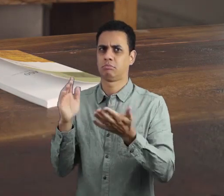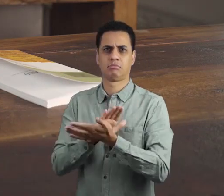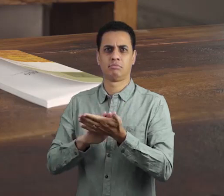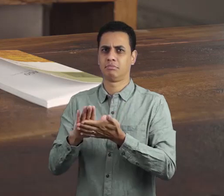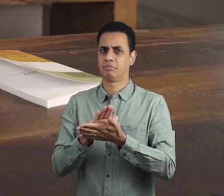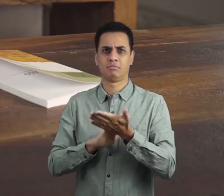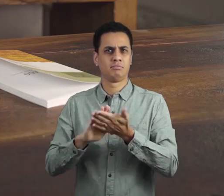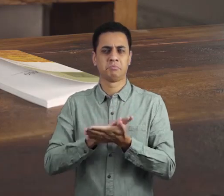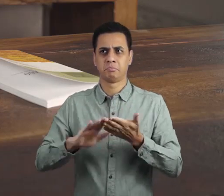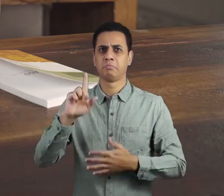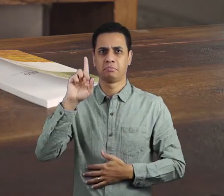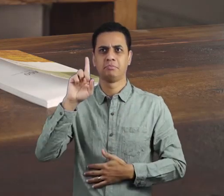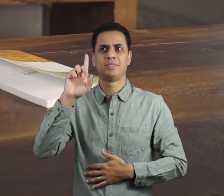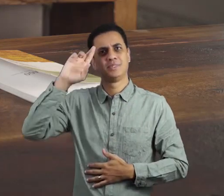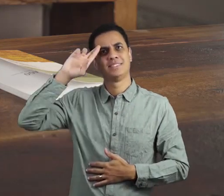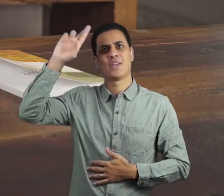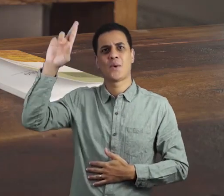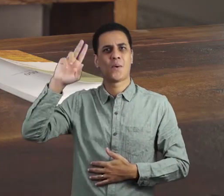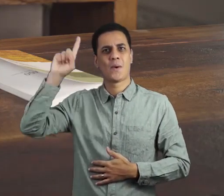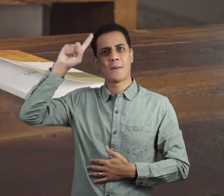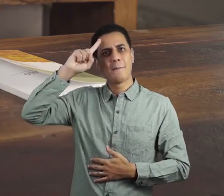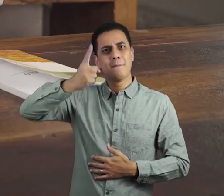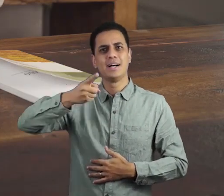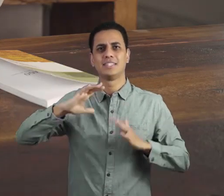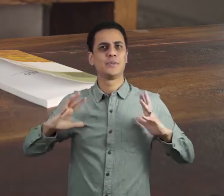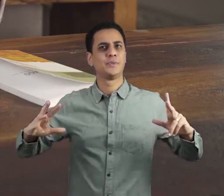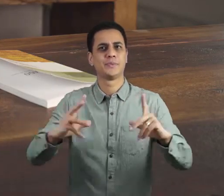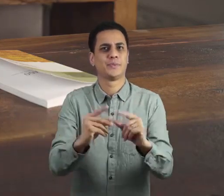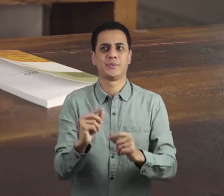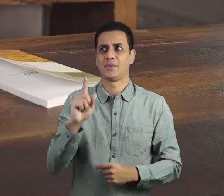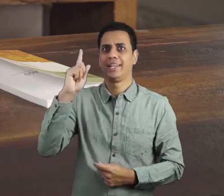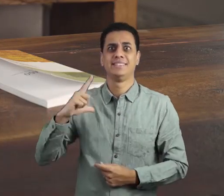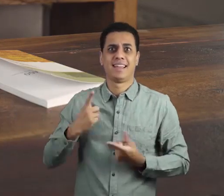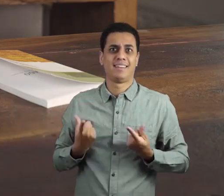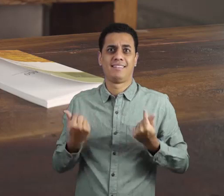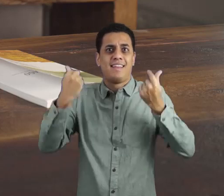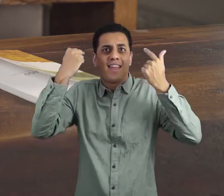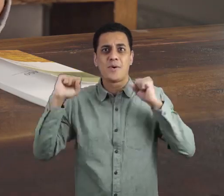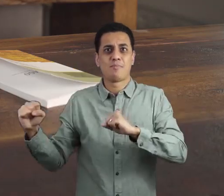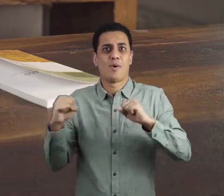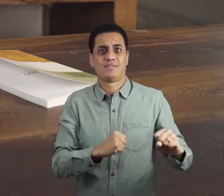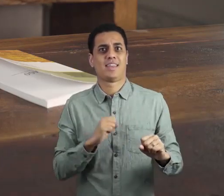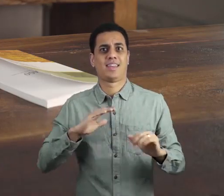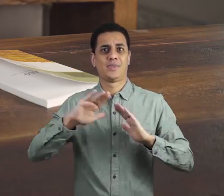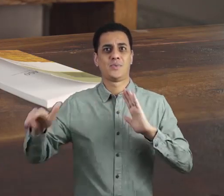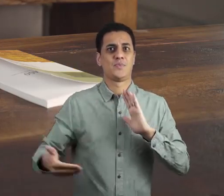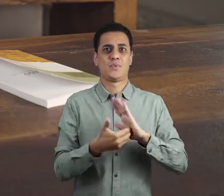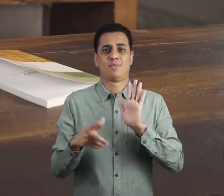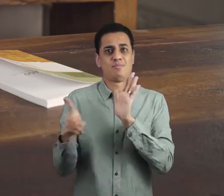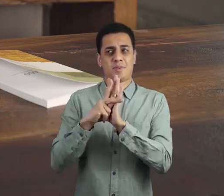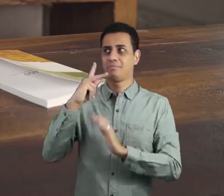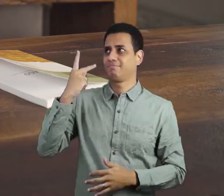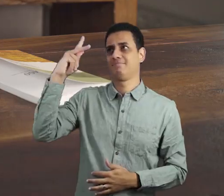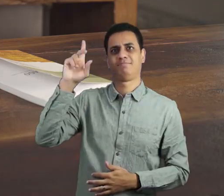problema, Deus não tem nenhuma crise com os ricos, até porque Ele é o Senhor do Universo, Ele detém toda a riqueza, Ele detém